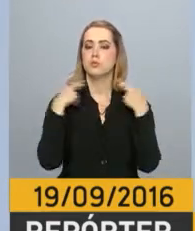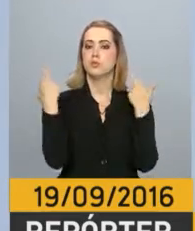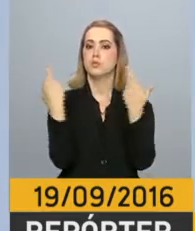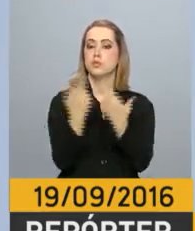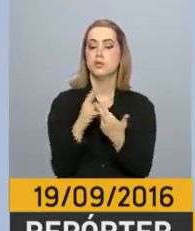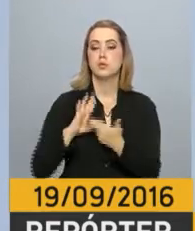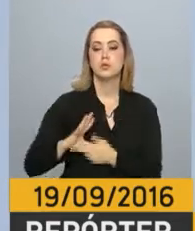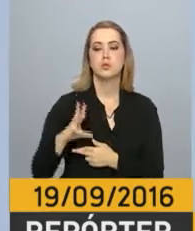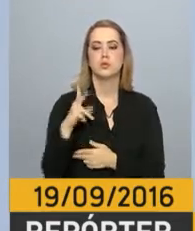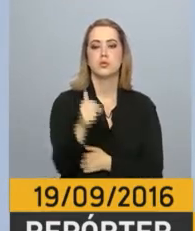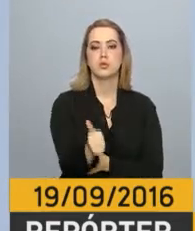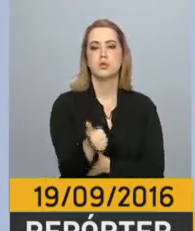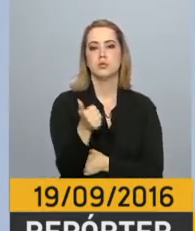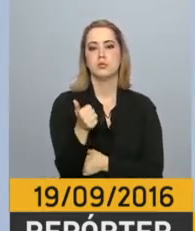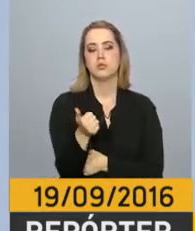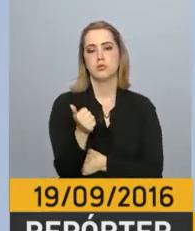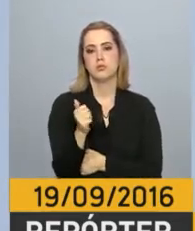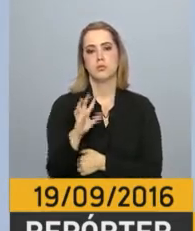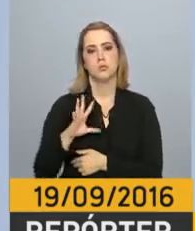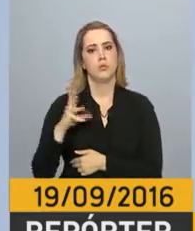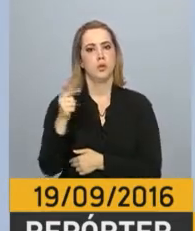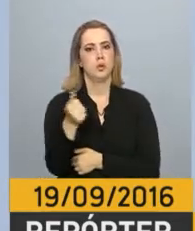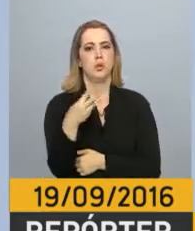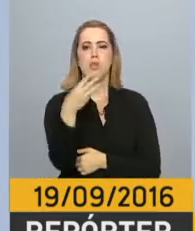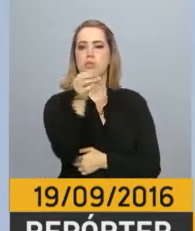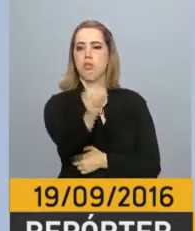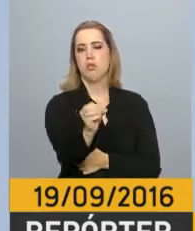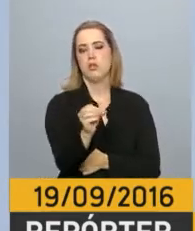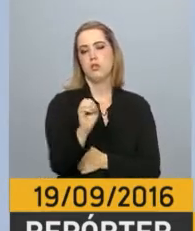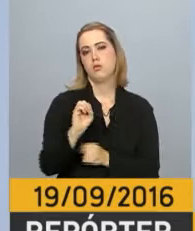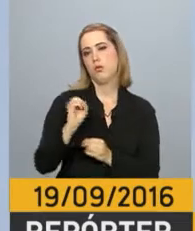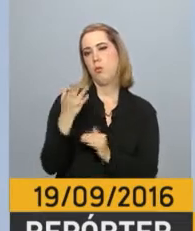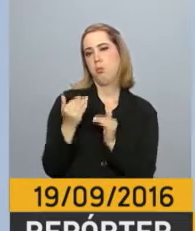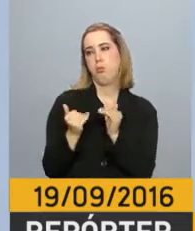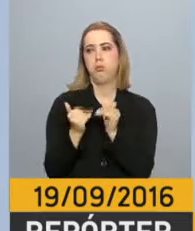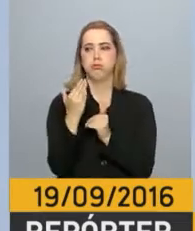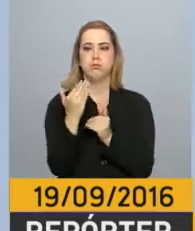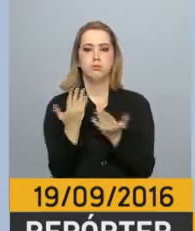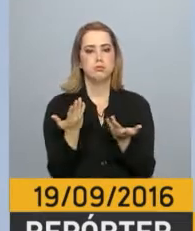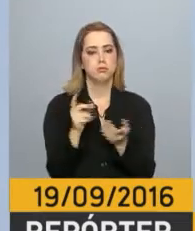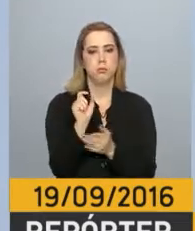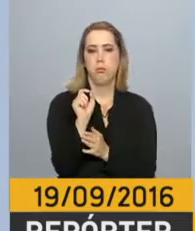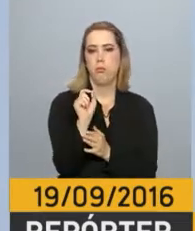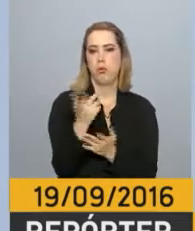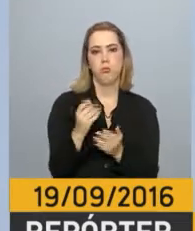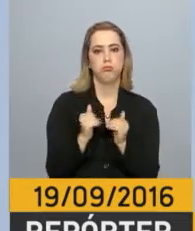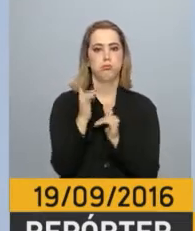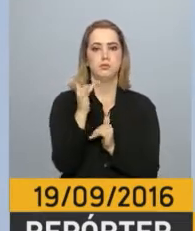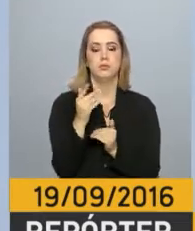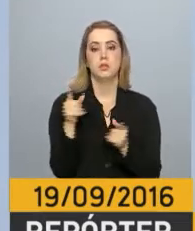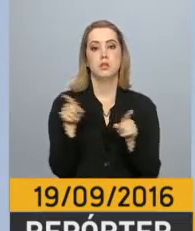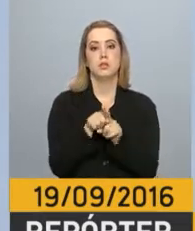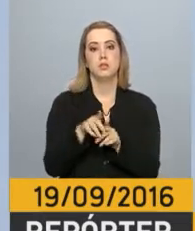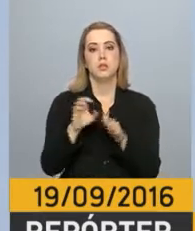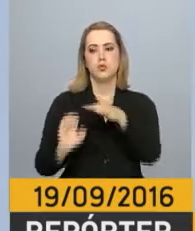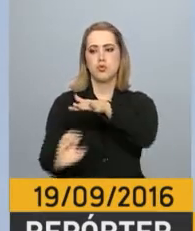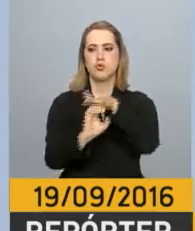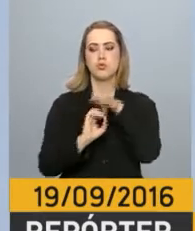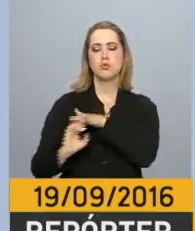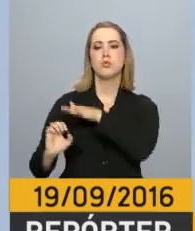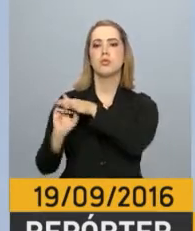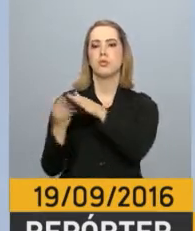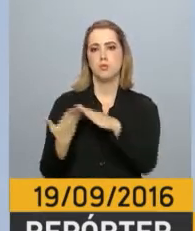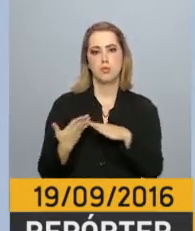em que todos, uma média de 30, um pouco mais, um pouco menos, investidores participam, há